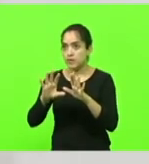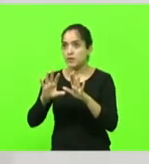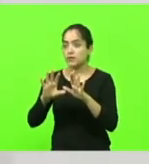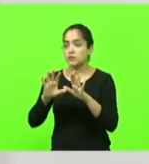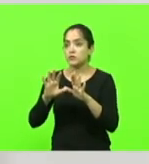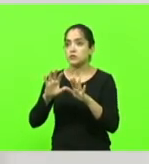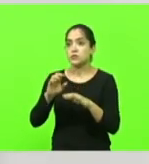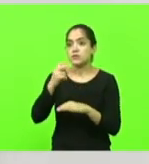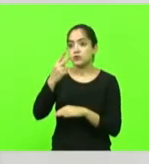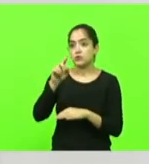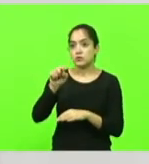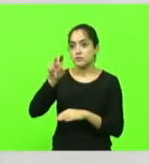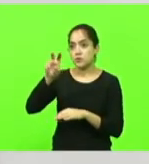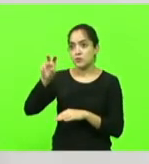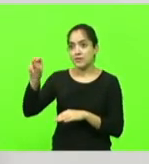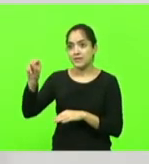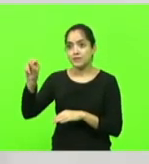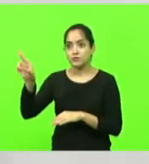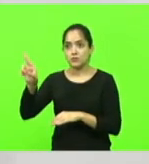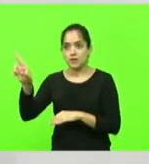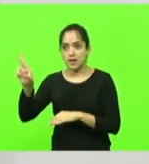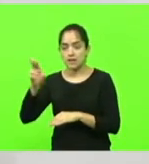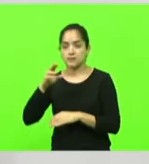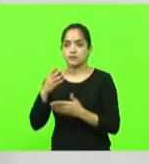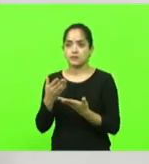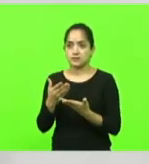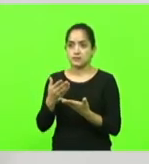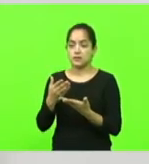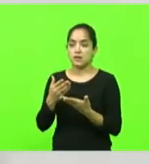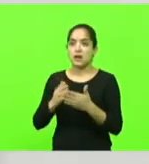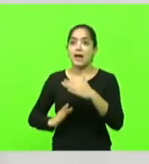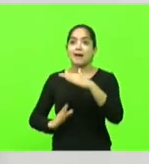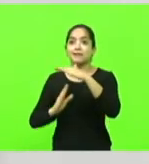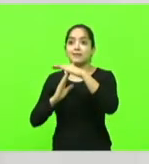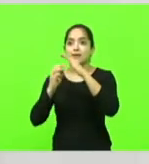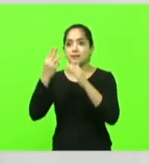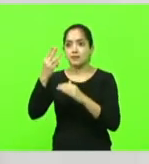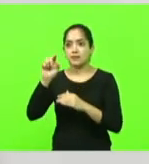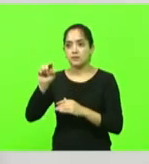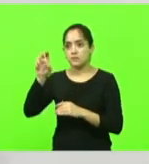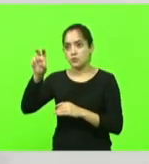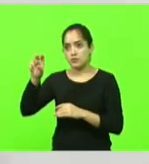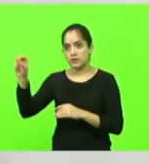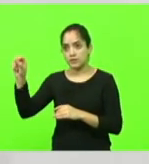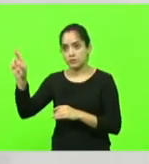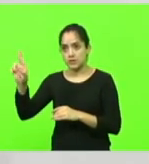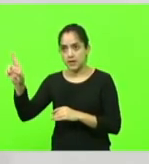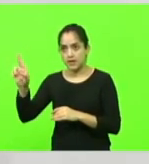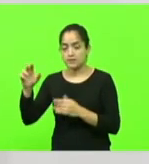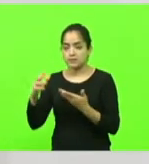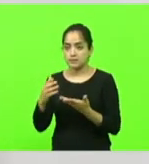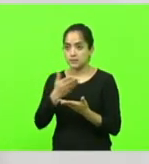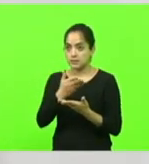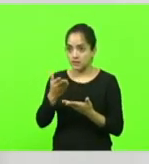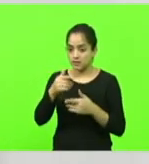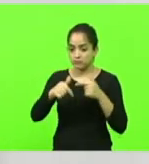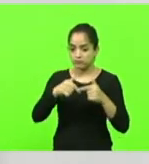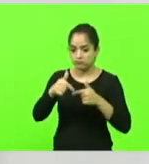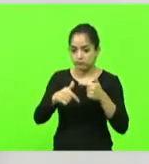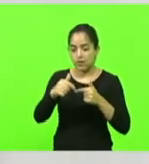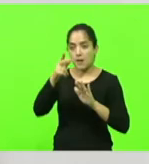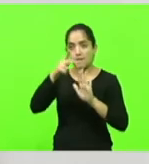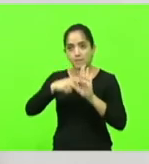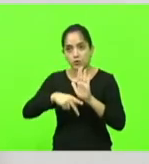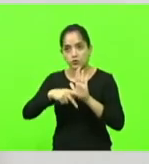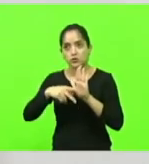valor de R$ 2.500, podendo chegar até a R$ 3.500, caso os trabalhadores tiverem projeto de